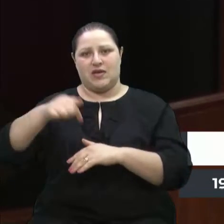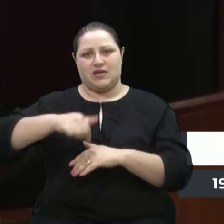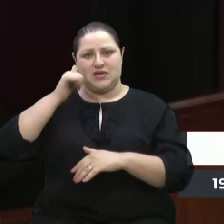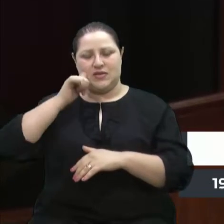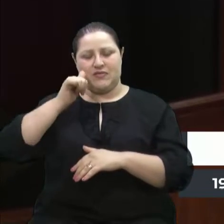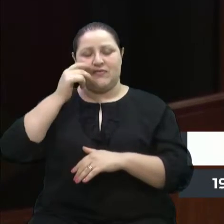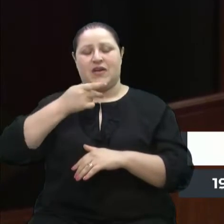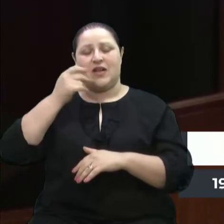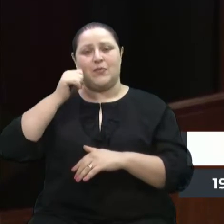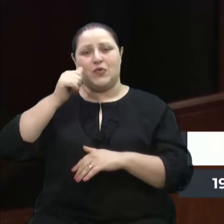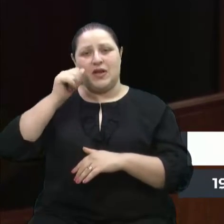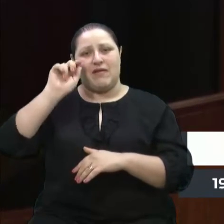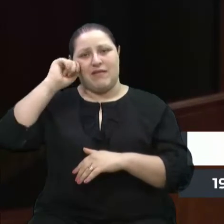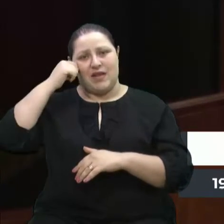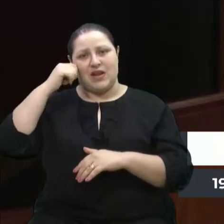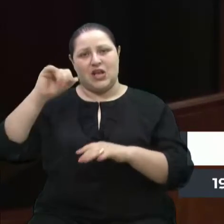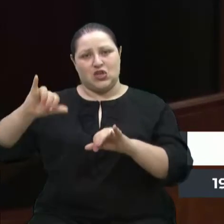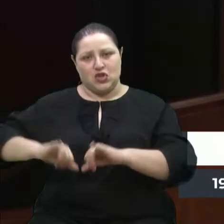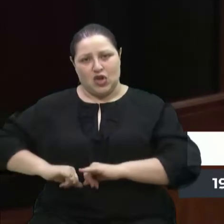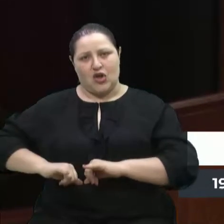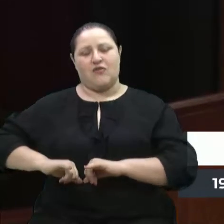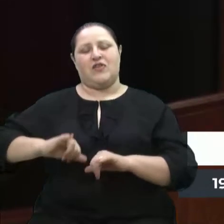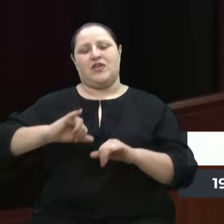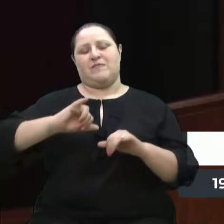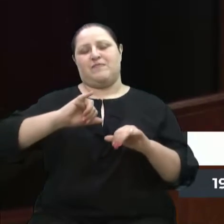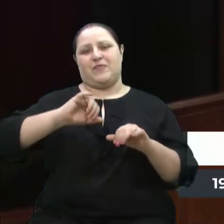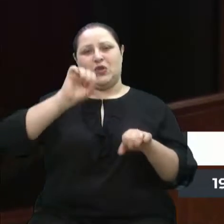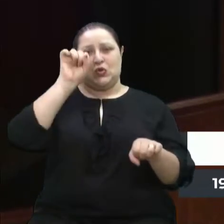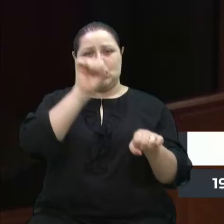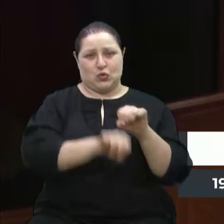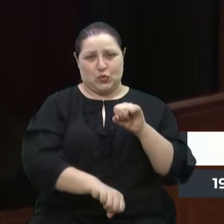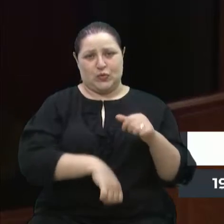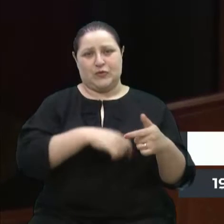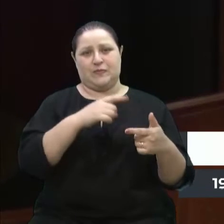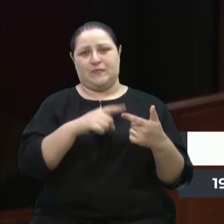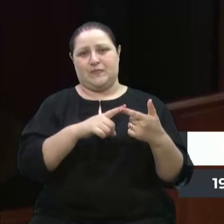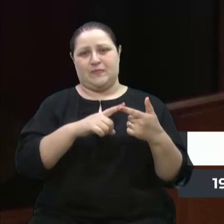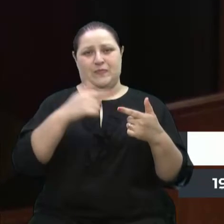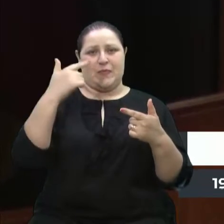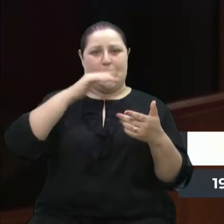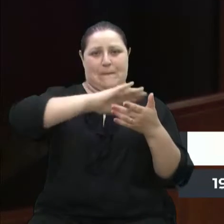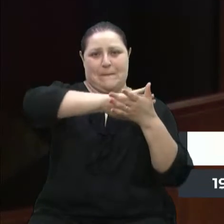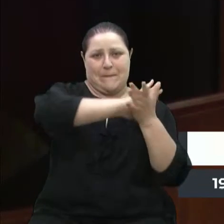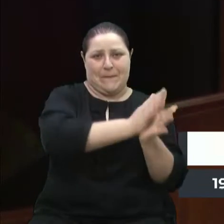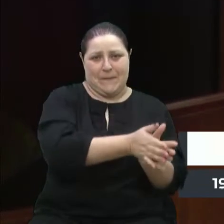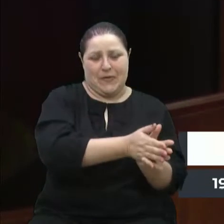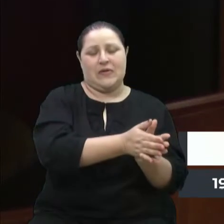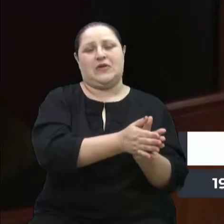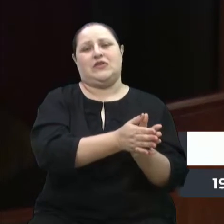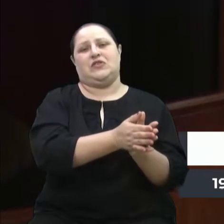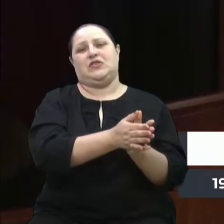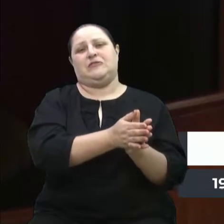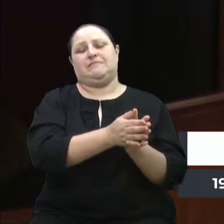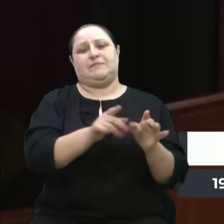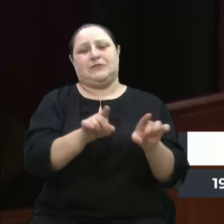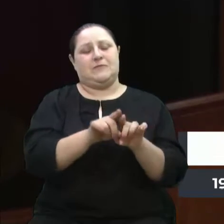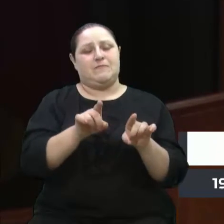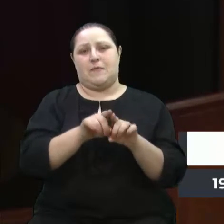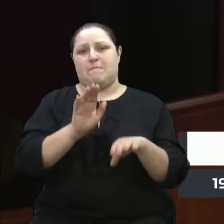sofrem com feminicídio, sofrem com estupro ainda hoje, mais do que qualquer outra mulher.